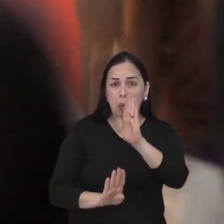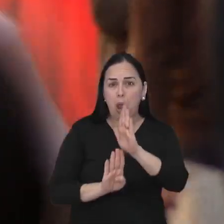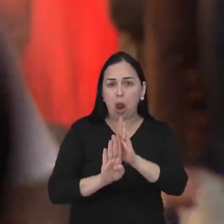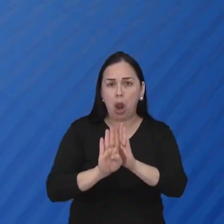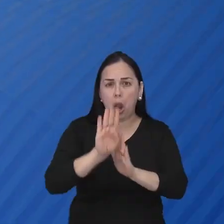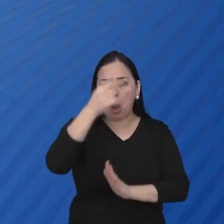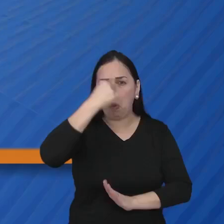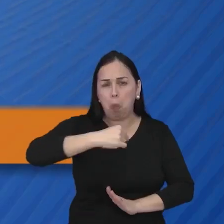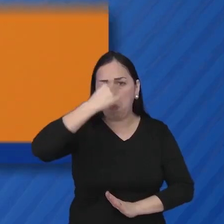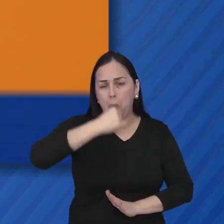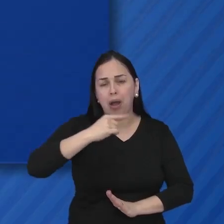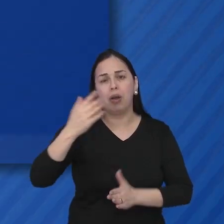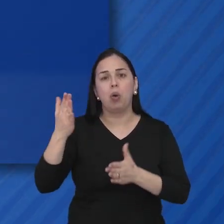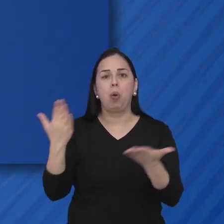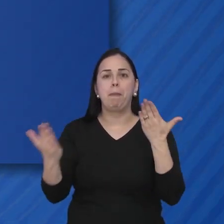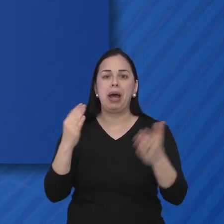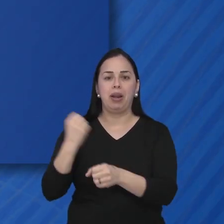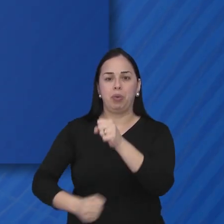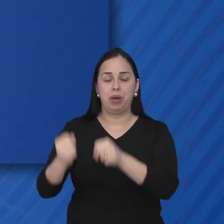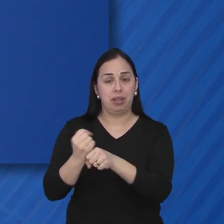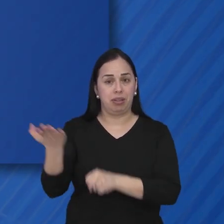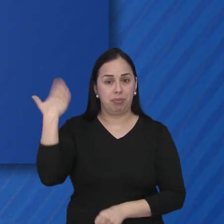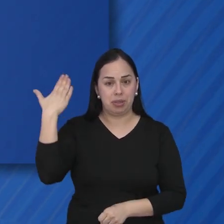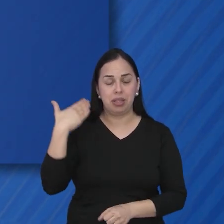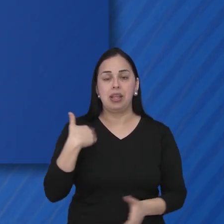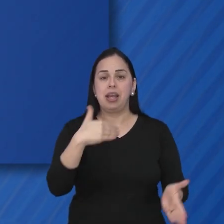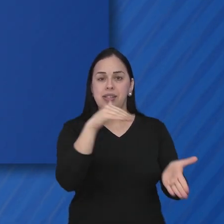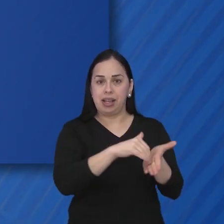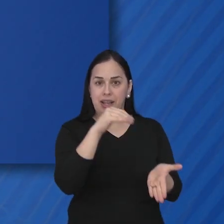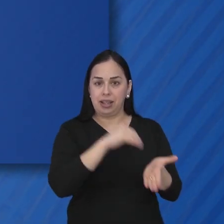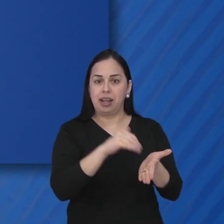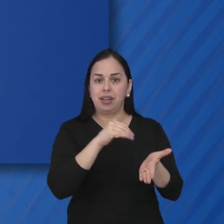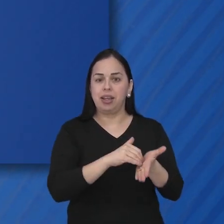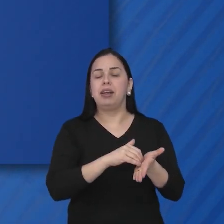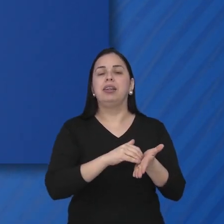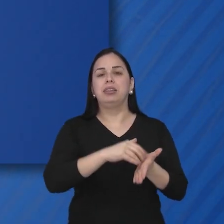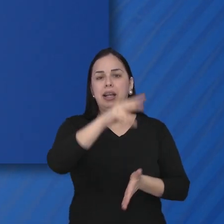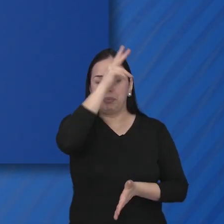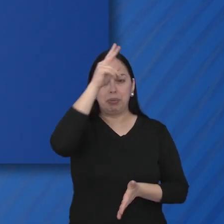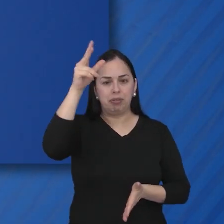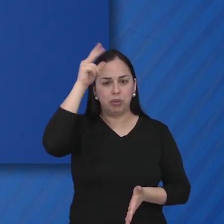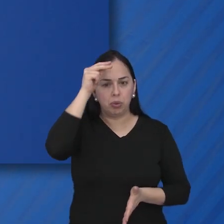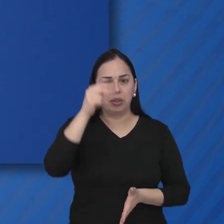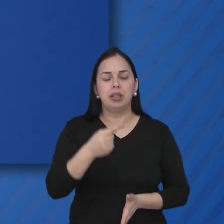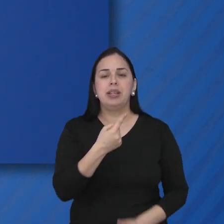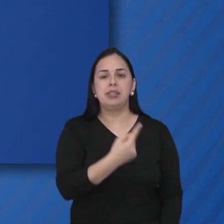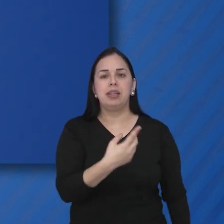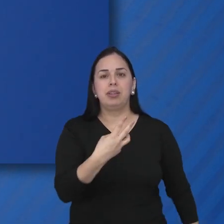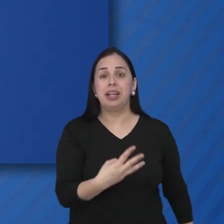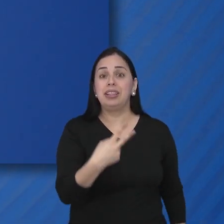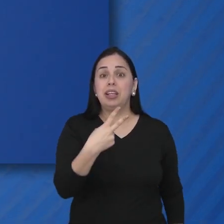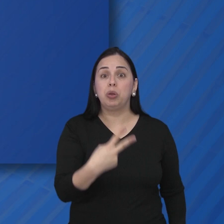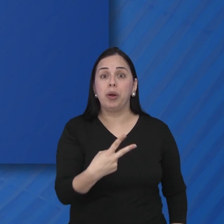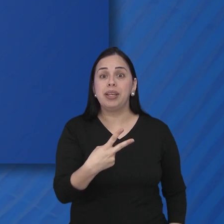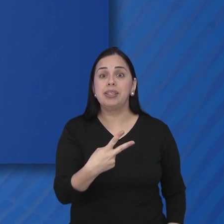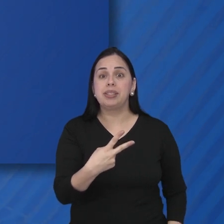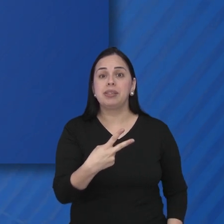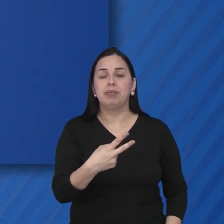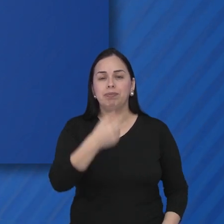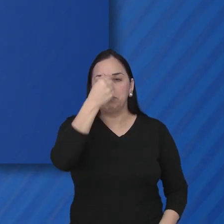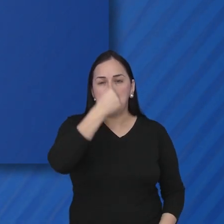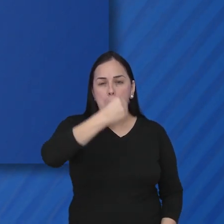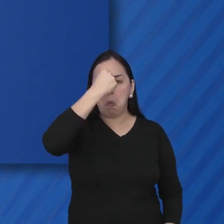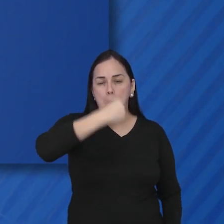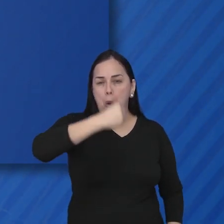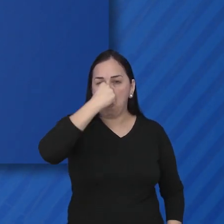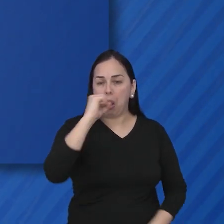do ano passado. Ainda de acordo com a Secretaria Estadual de Saúde, de janeiro a junho de 2024, 132 casos de